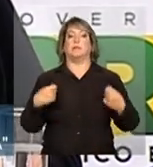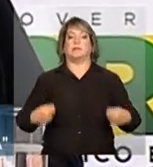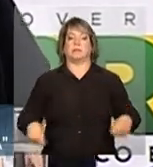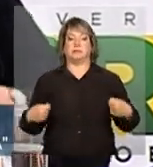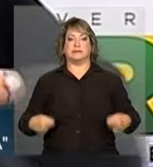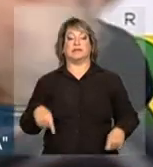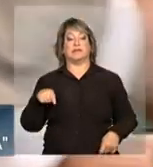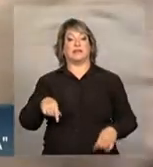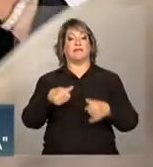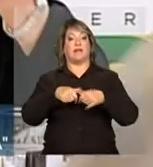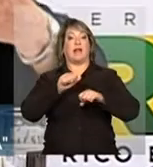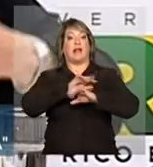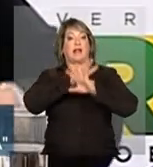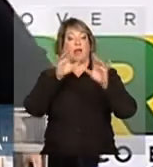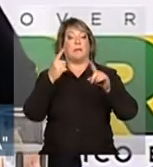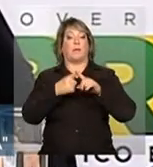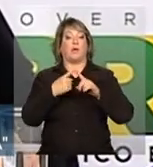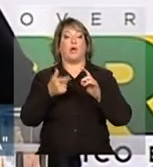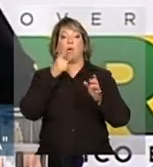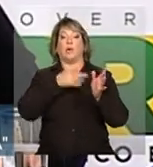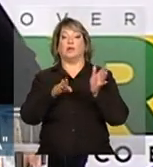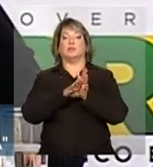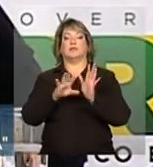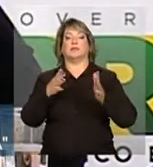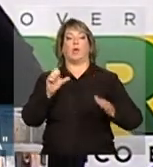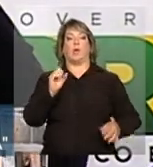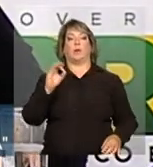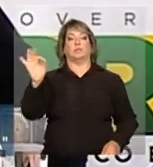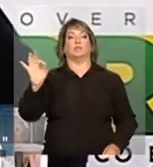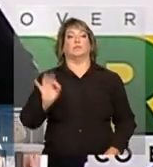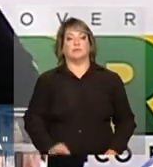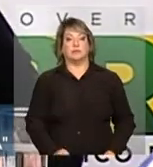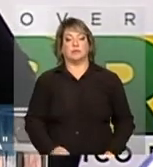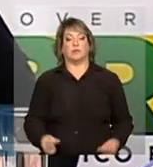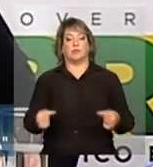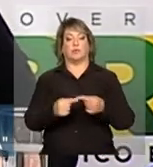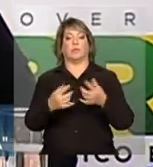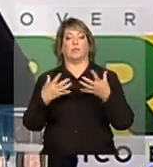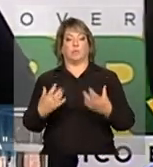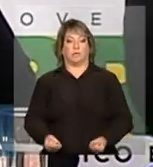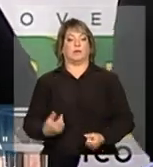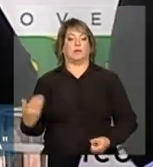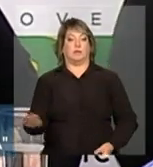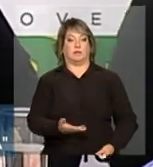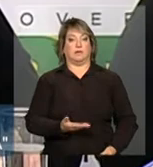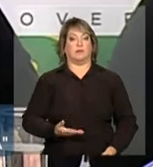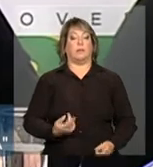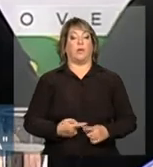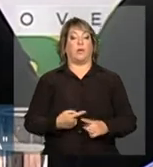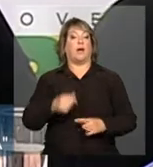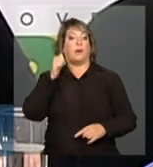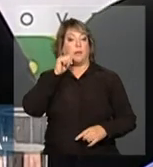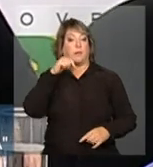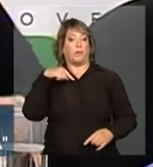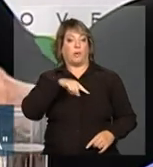mais claro, porque aí chega a 80% o grau de concordância de que as